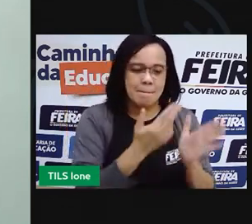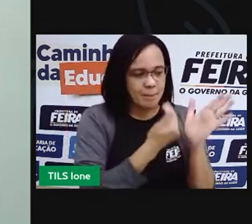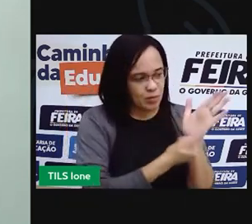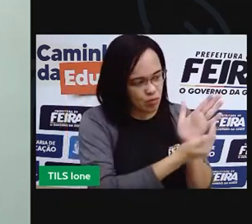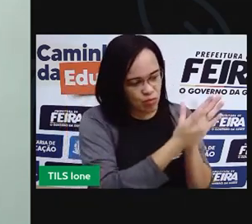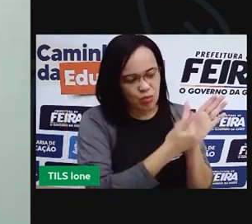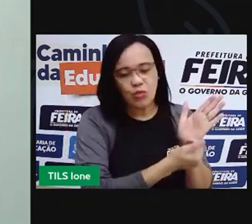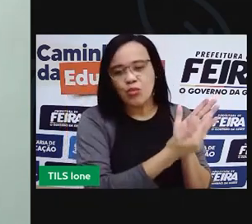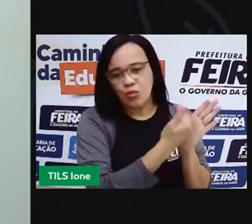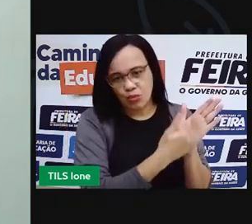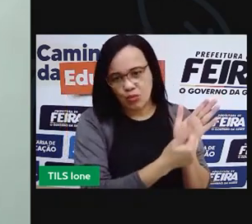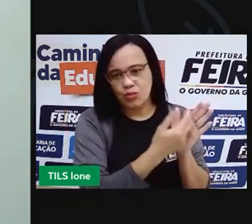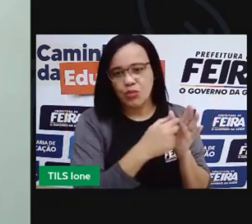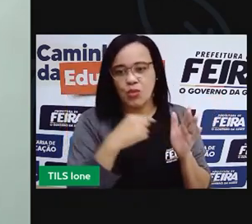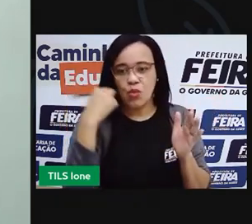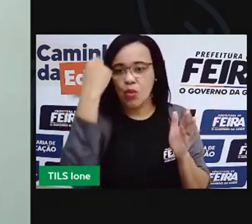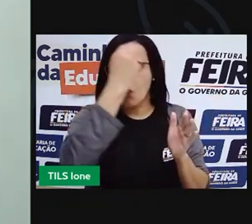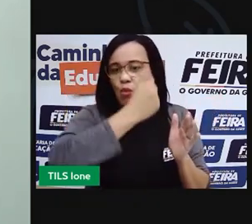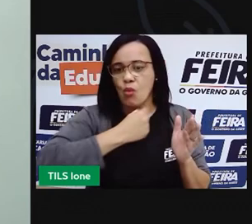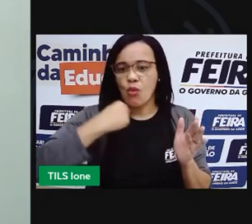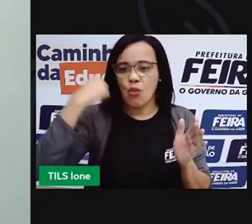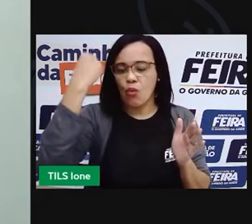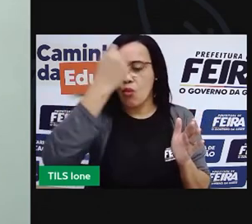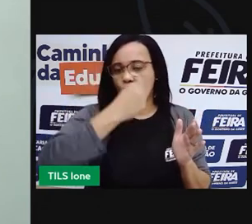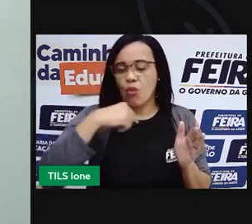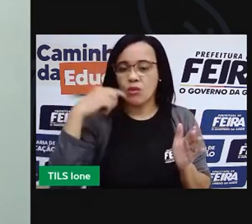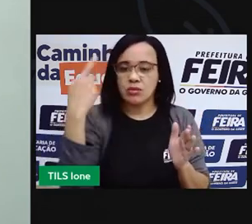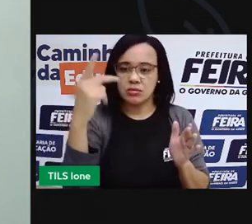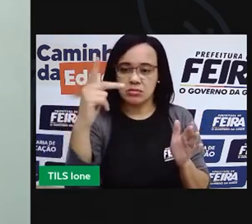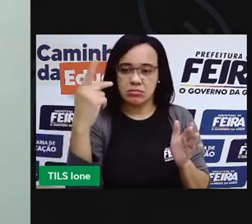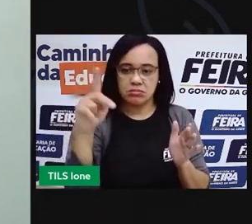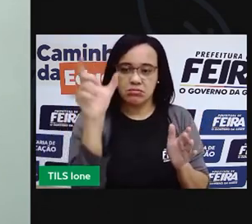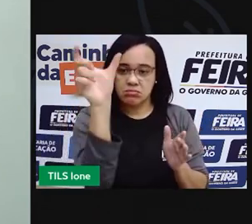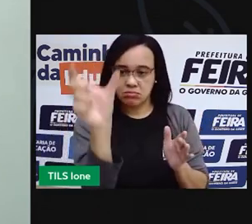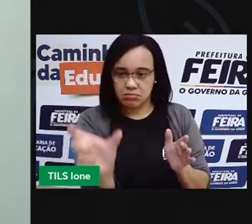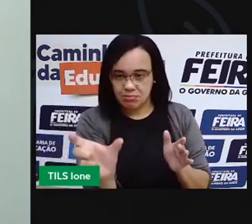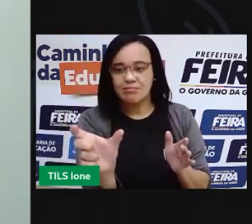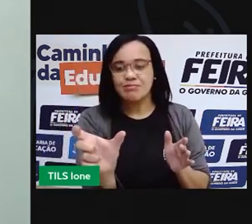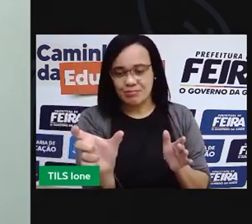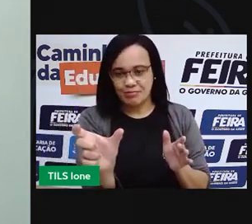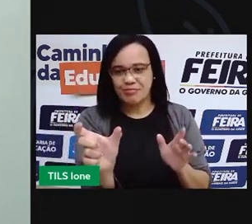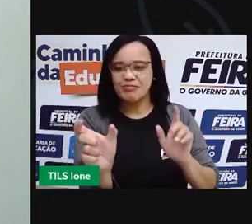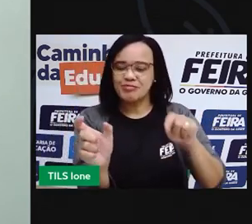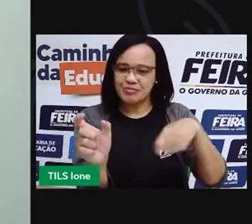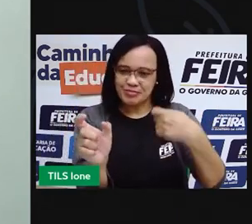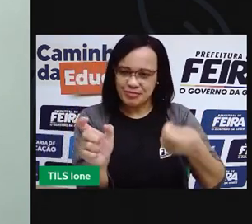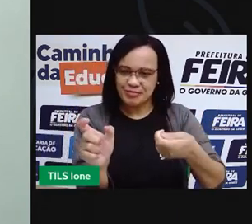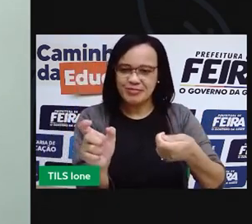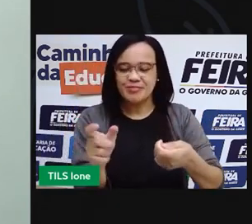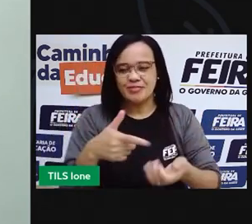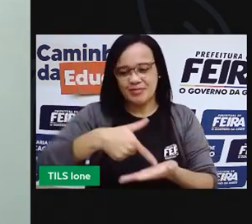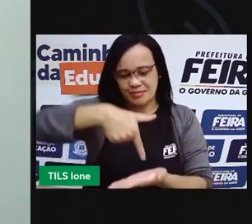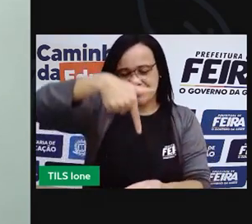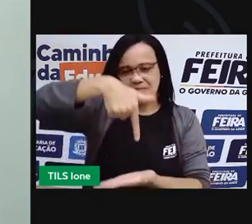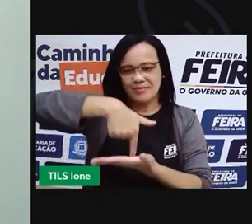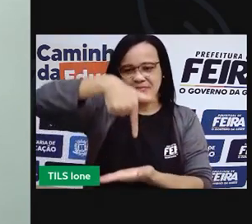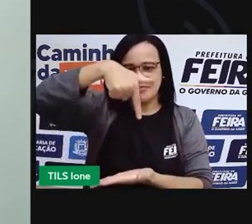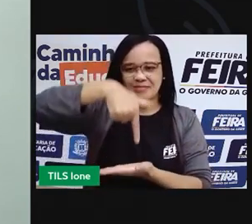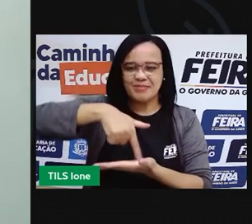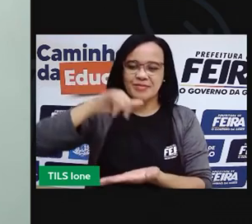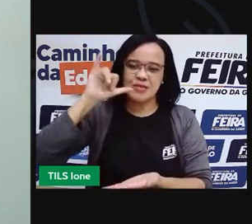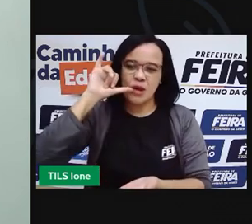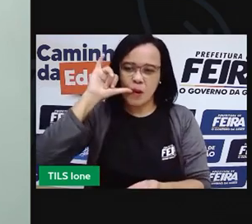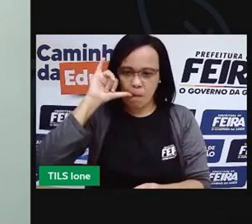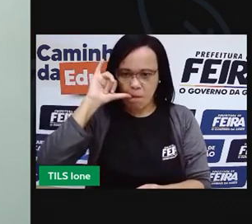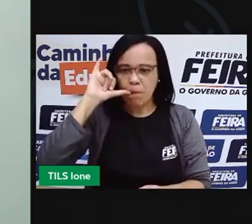desenho aqui do rosto desse personagem. Vou fazer os olhos. Você vai fazer